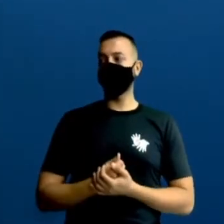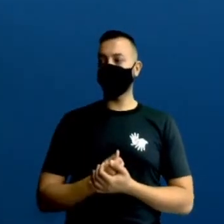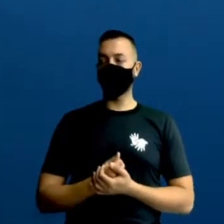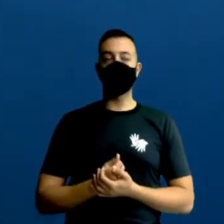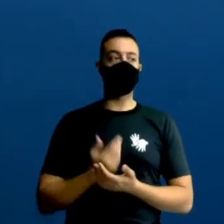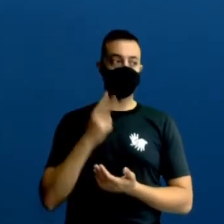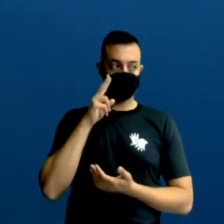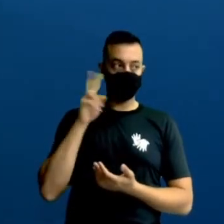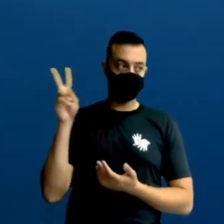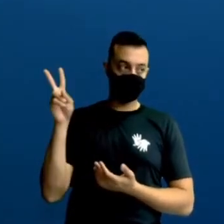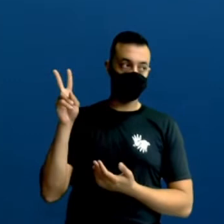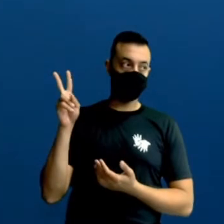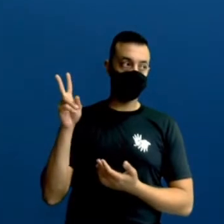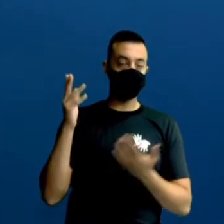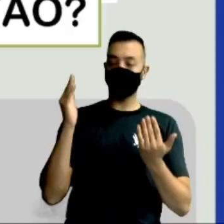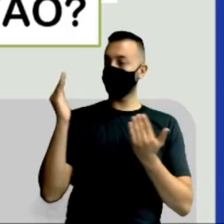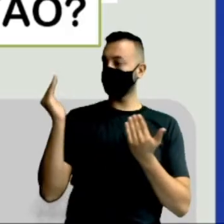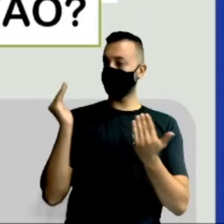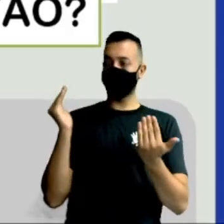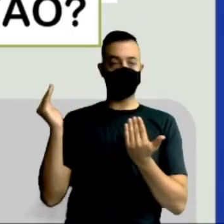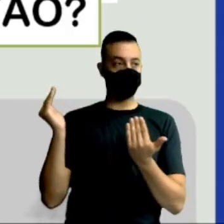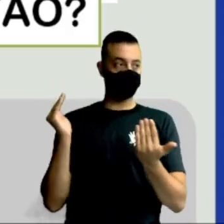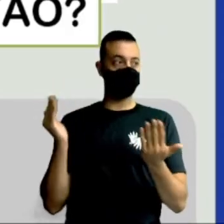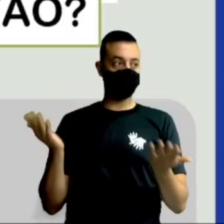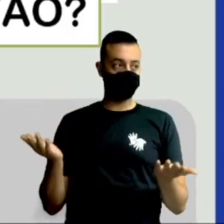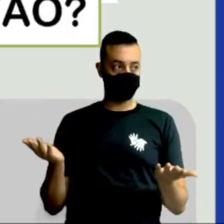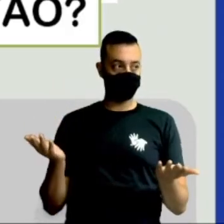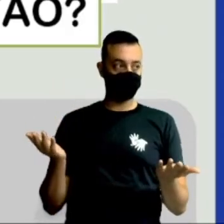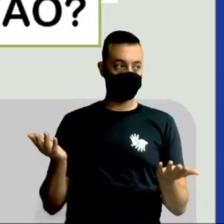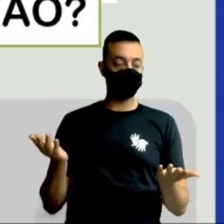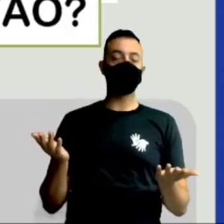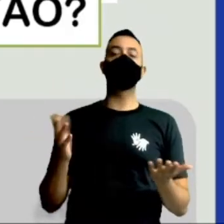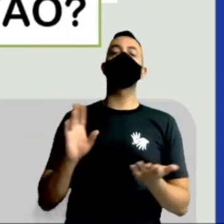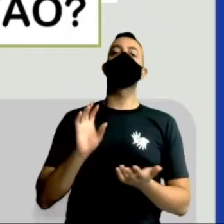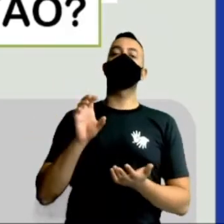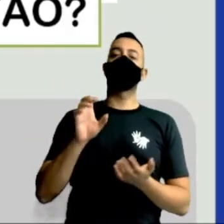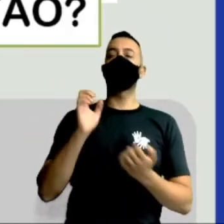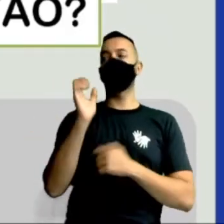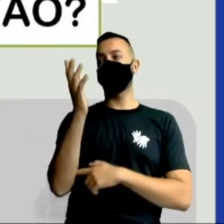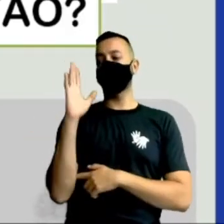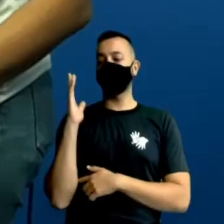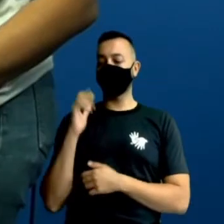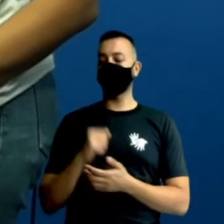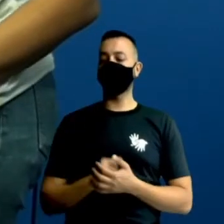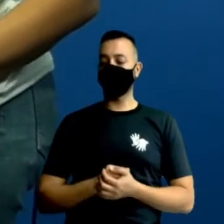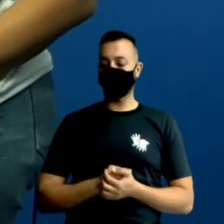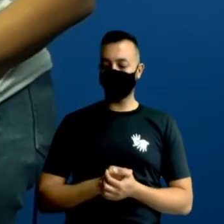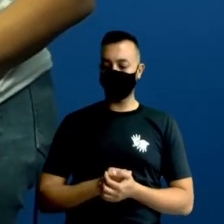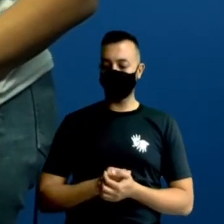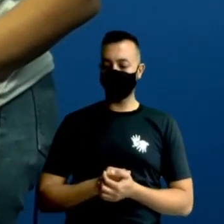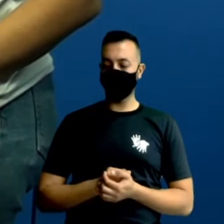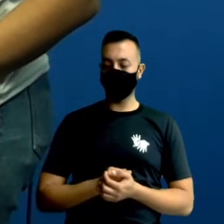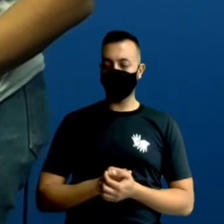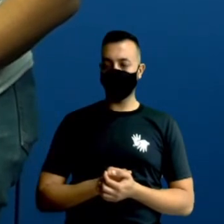Tá vendo aqui? Compare, é só comparar os mapas. Região da Zona da Mata.